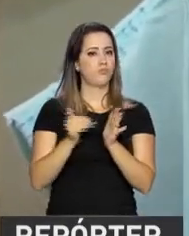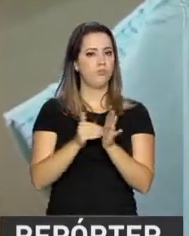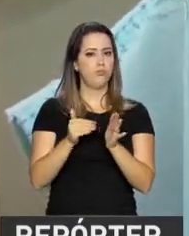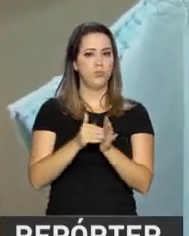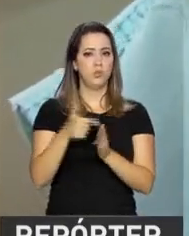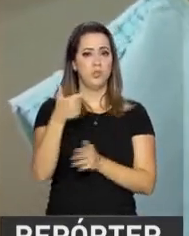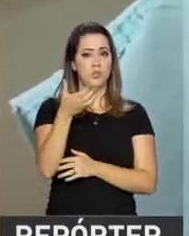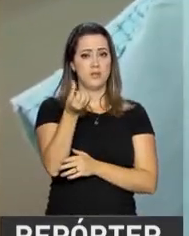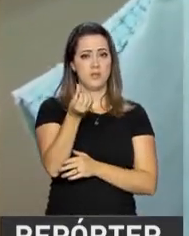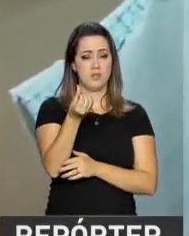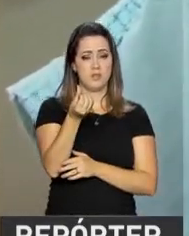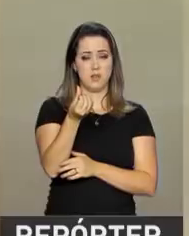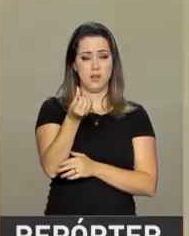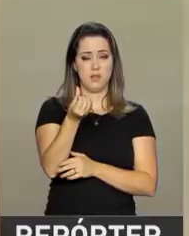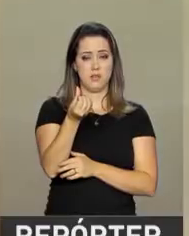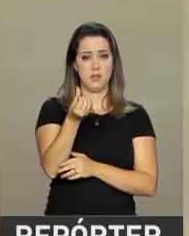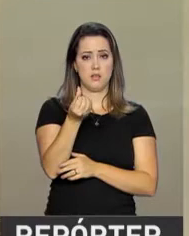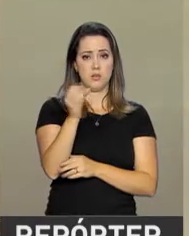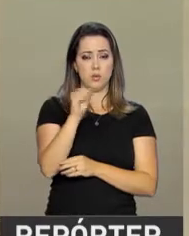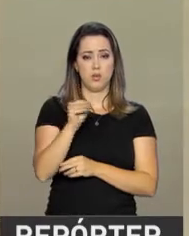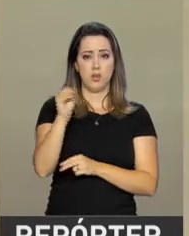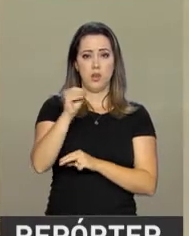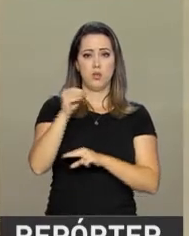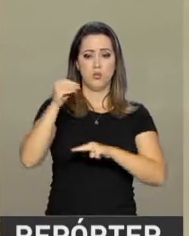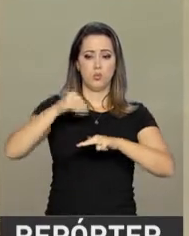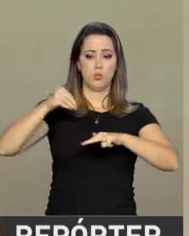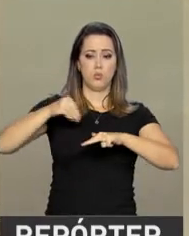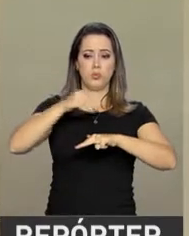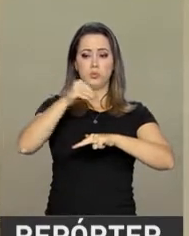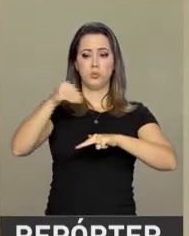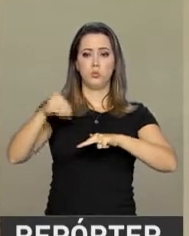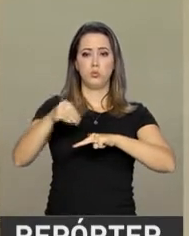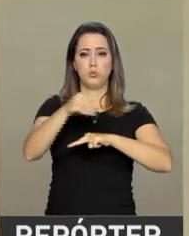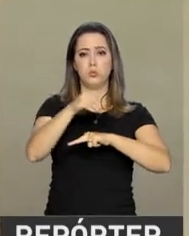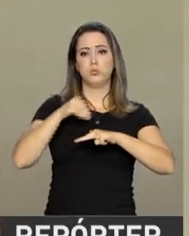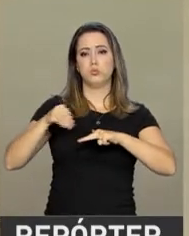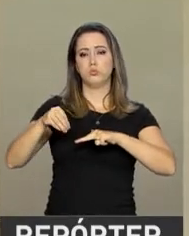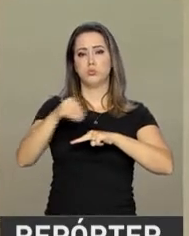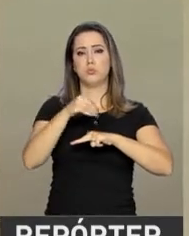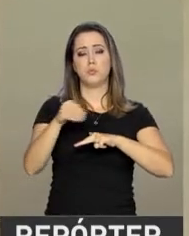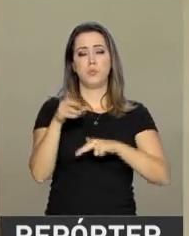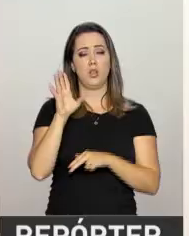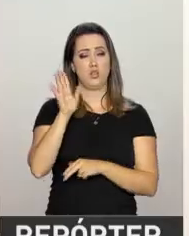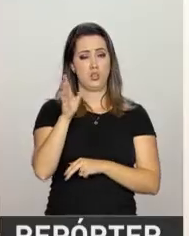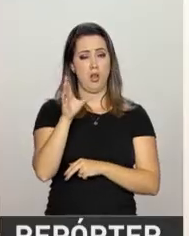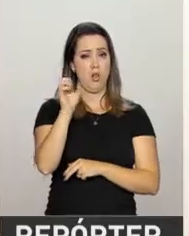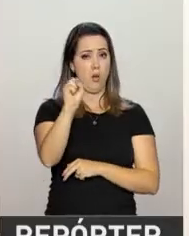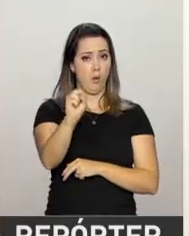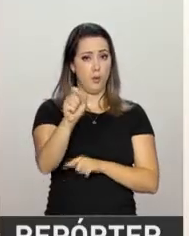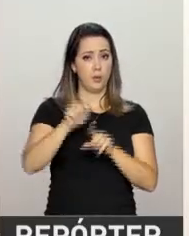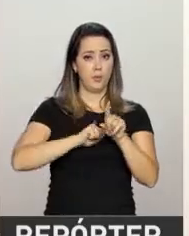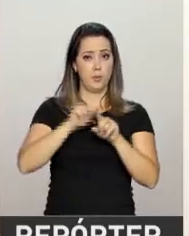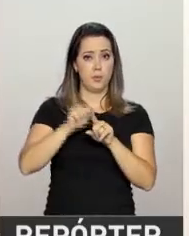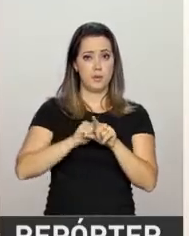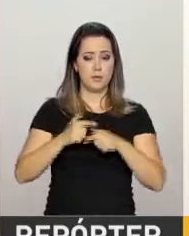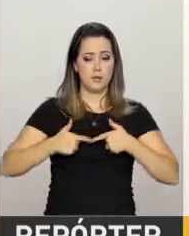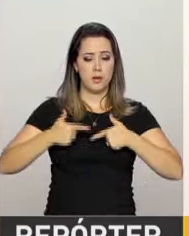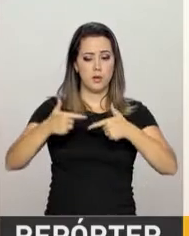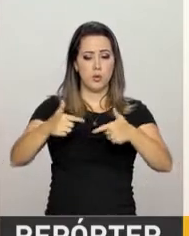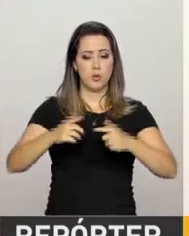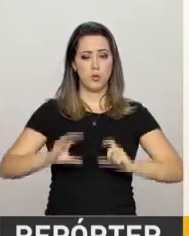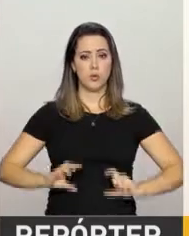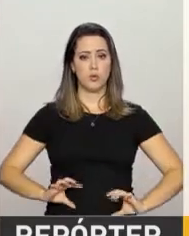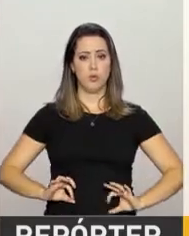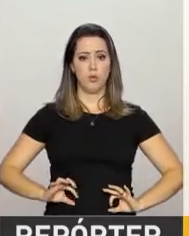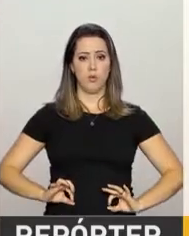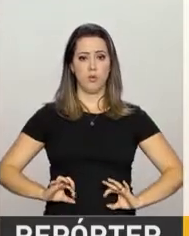sessões de radioterapia há oito meses ela luta contra um câncer de colo de útero graças a deus que me chamaram para fazer